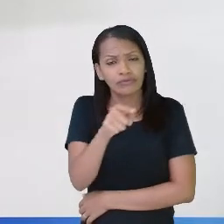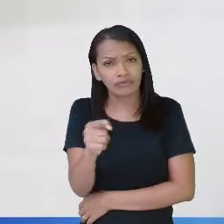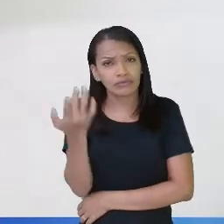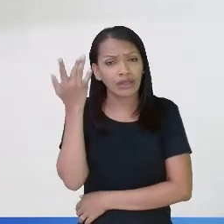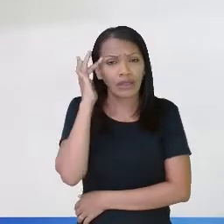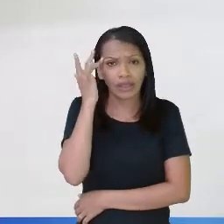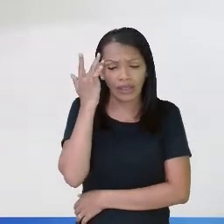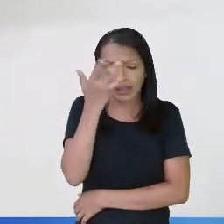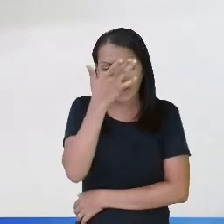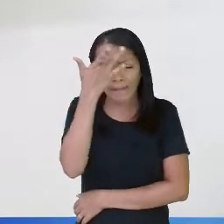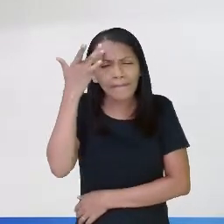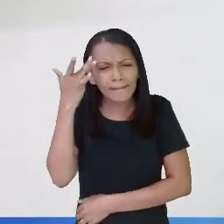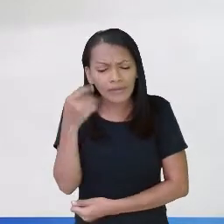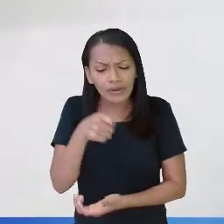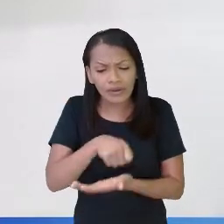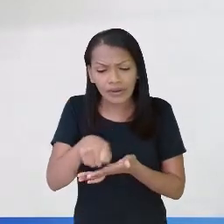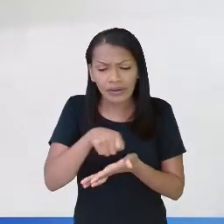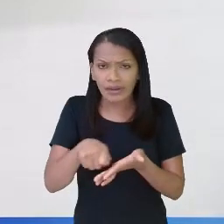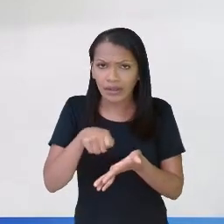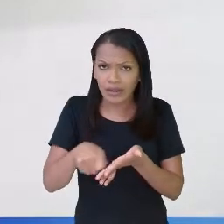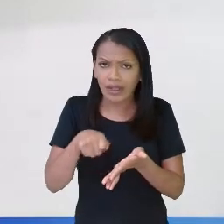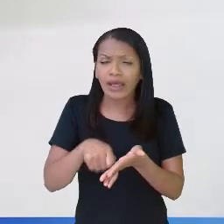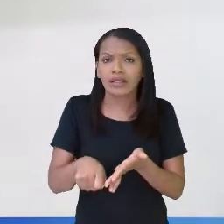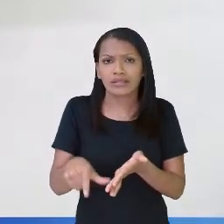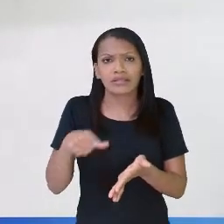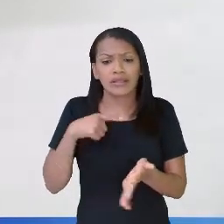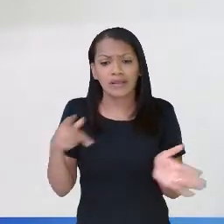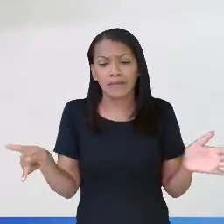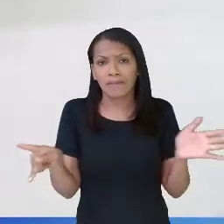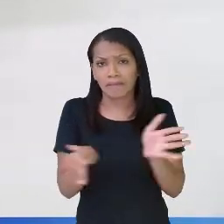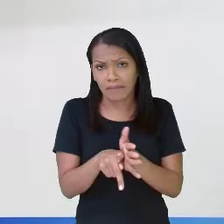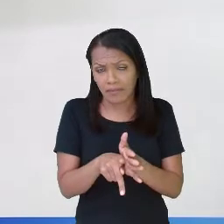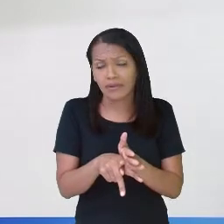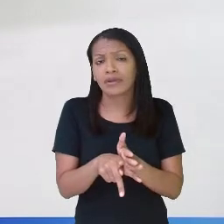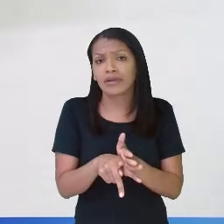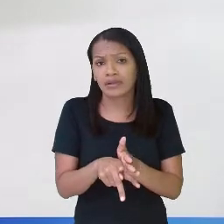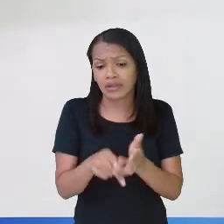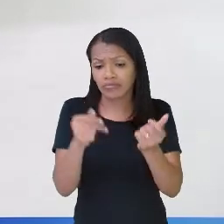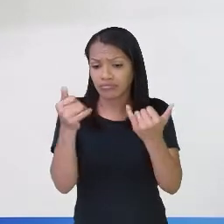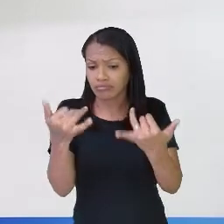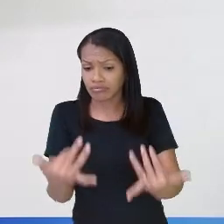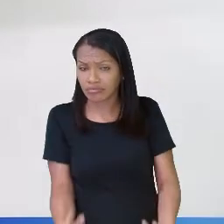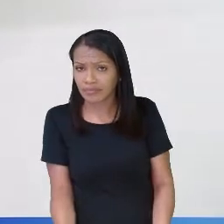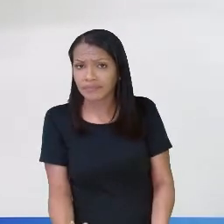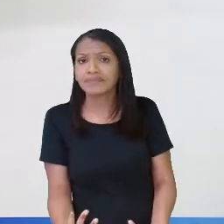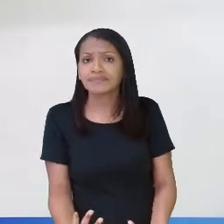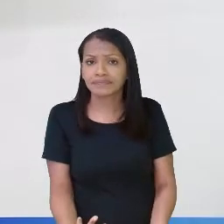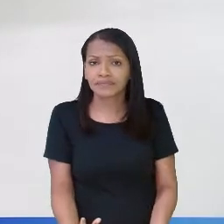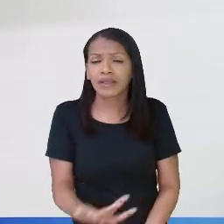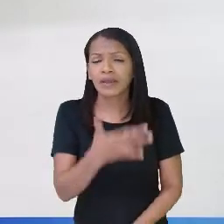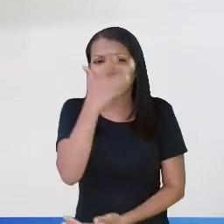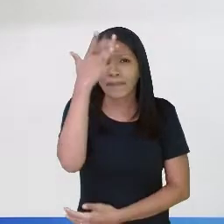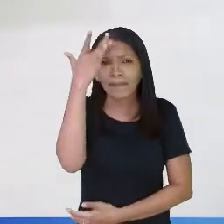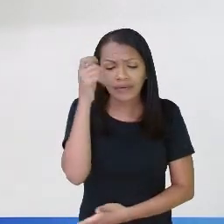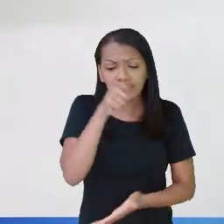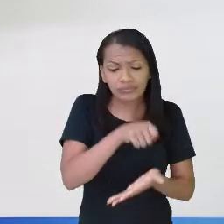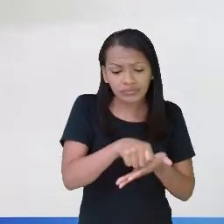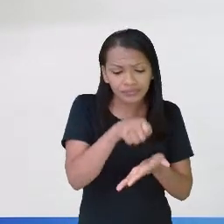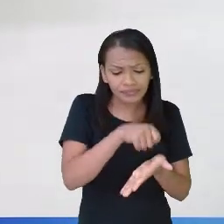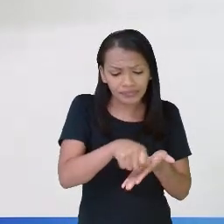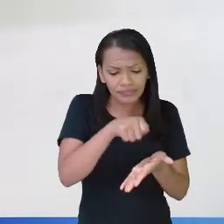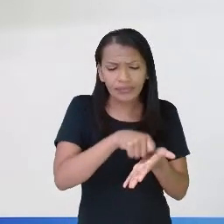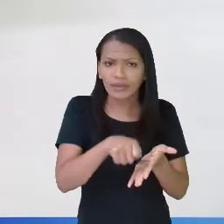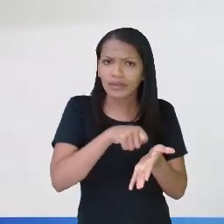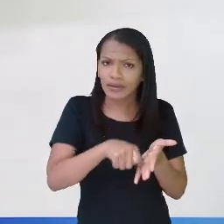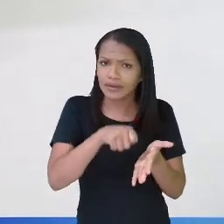que essa pessoa que escreveu, ela tem propriedade para falar sobre isso? Então, quem está narrando esse